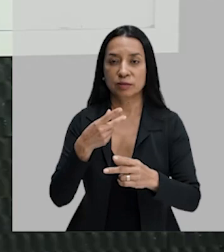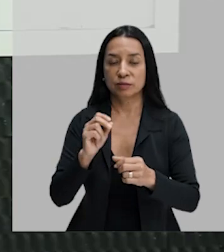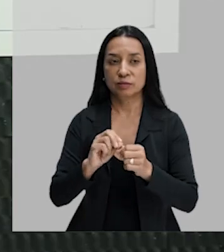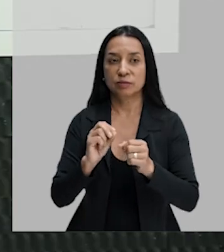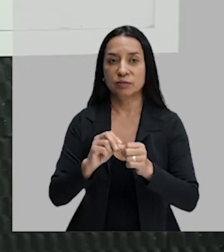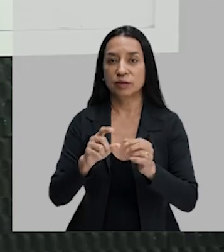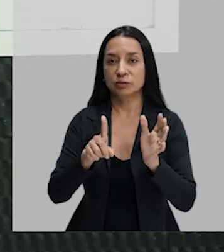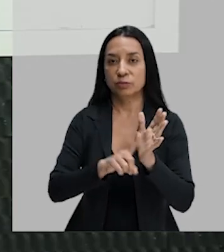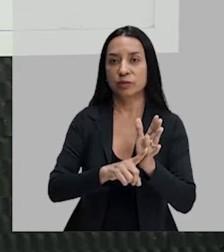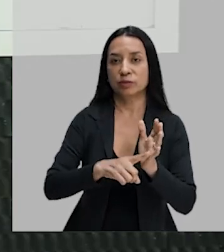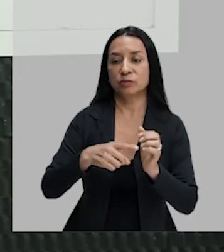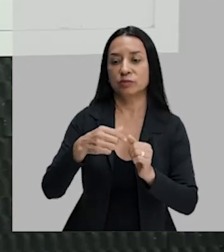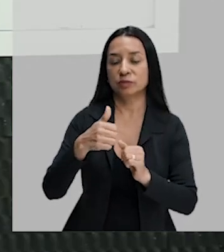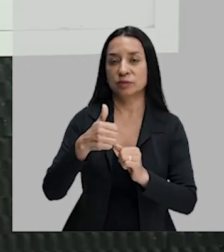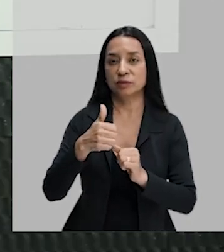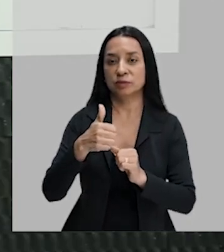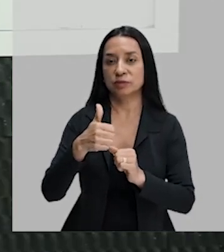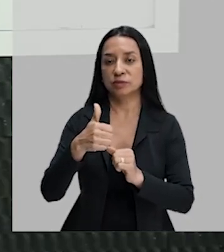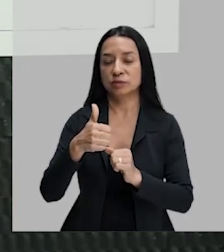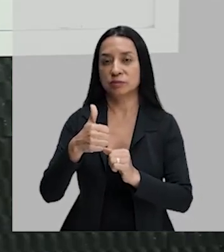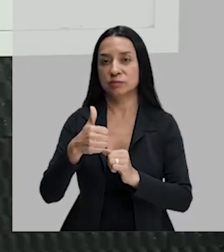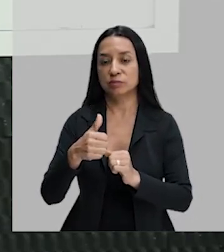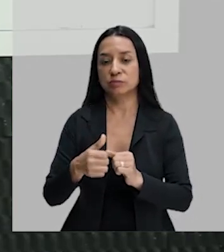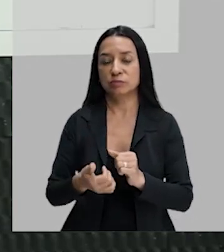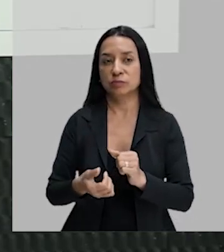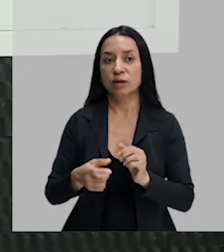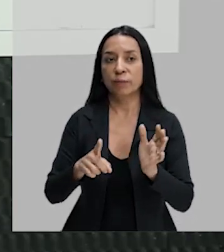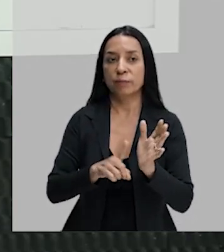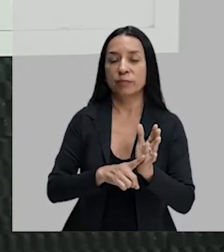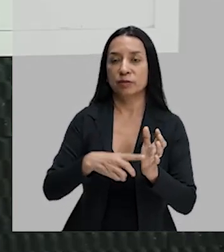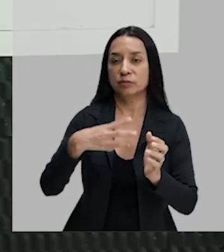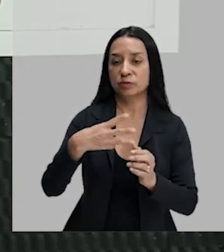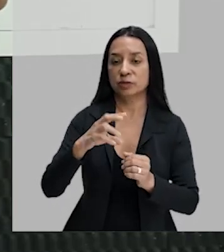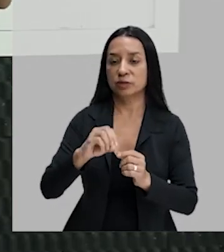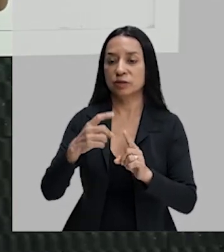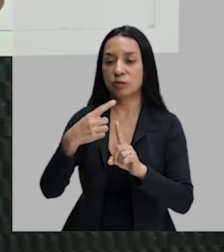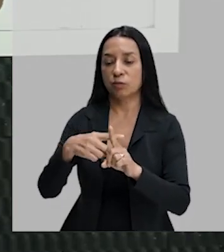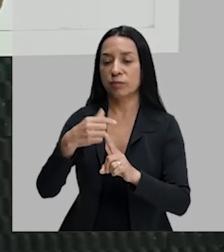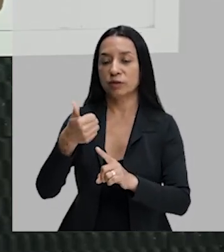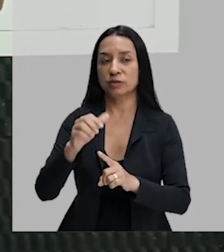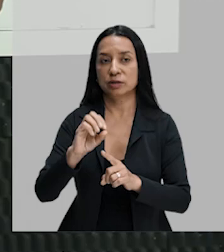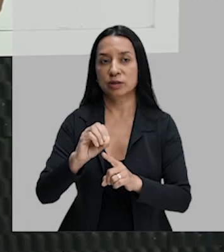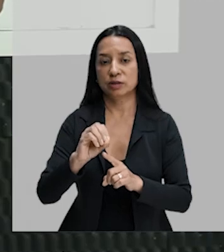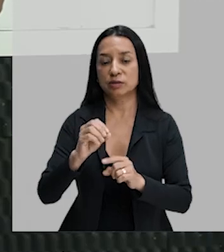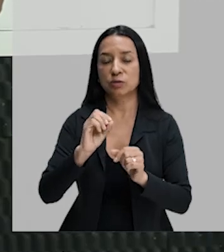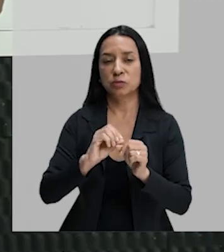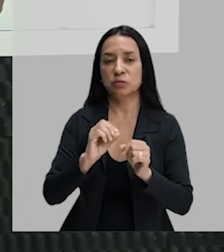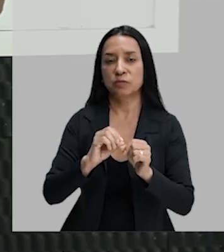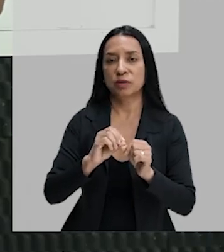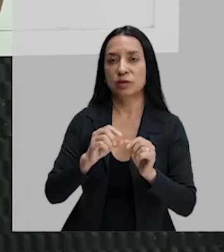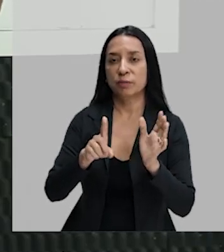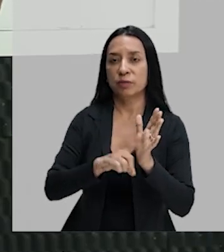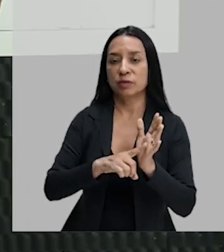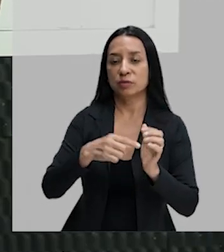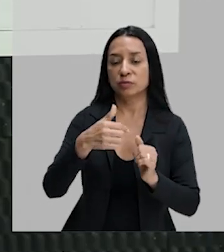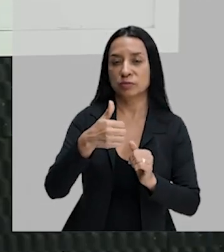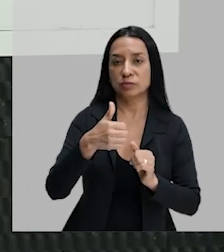menos 30 com mais 10 dá menos 20 Como eu faço menos 20 com 8 a menos 28